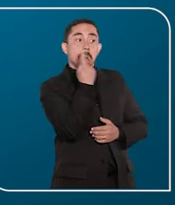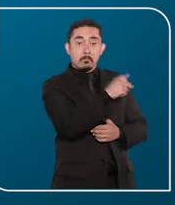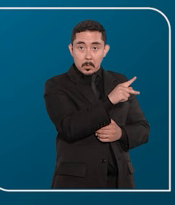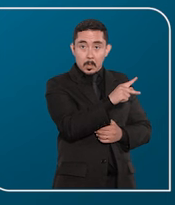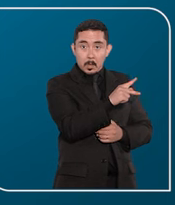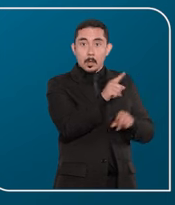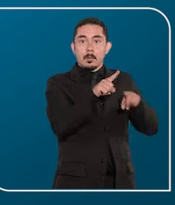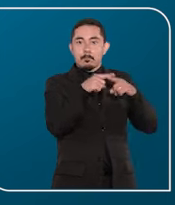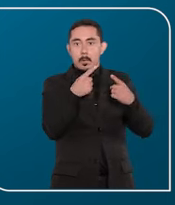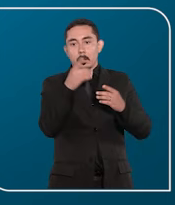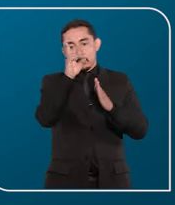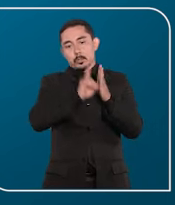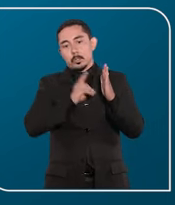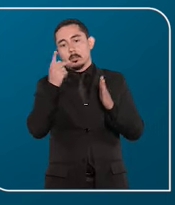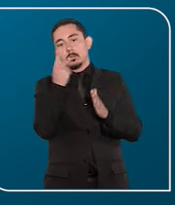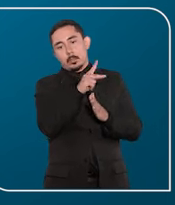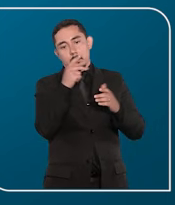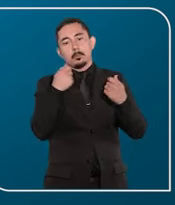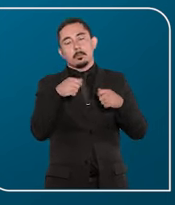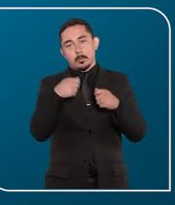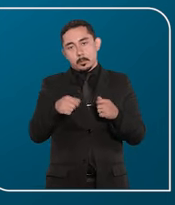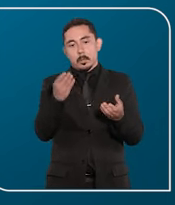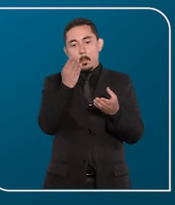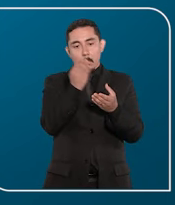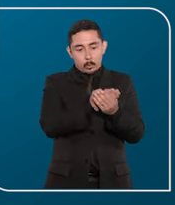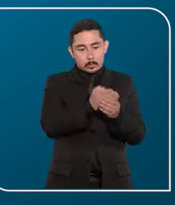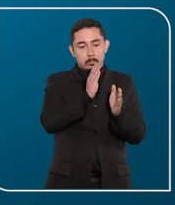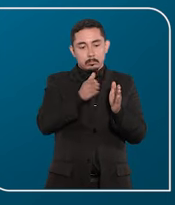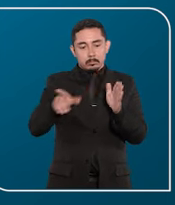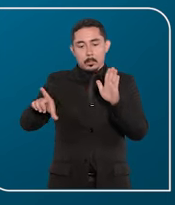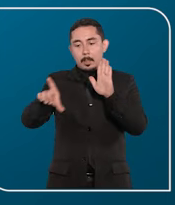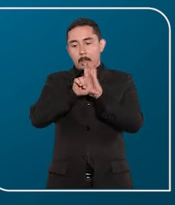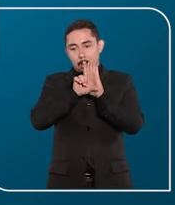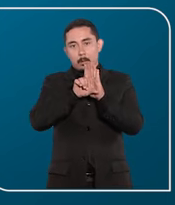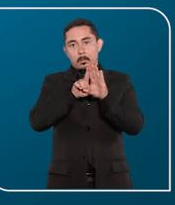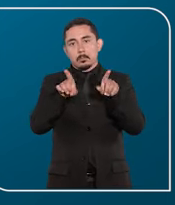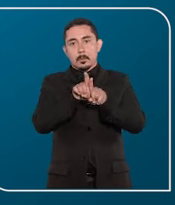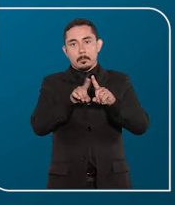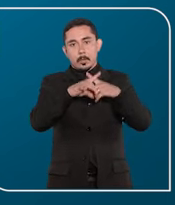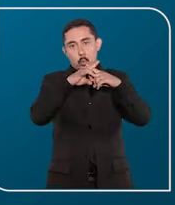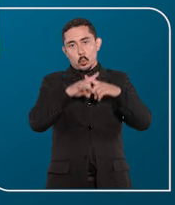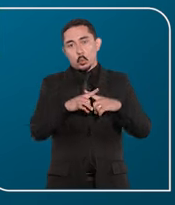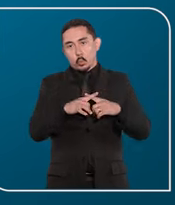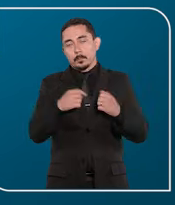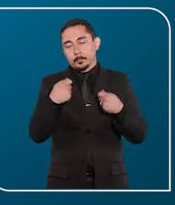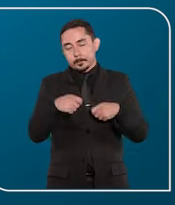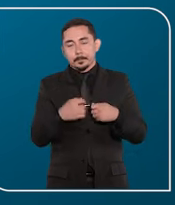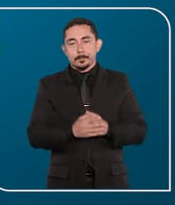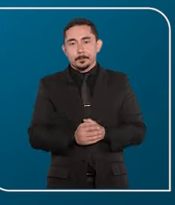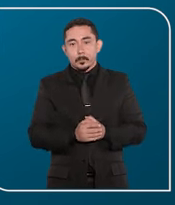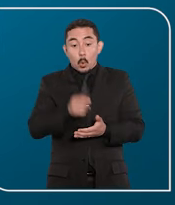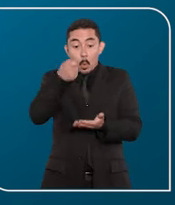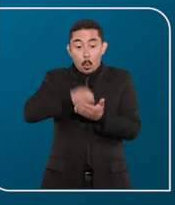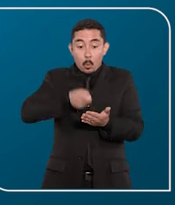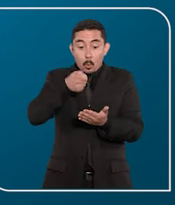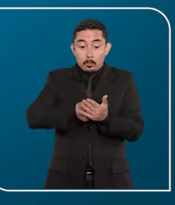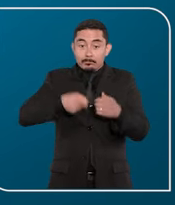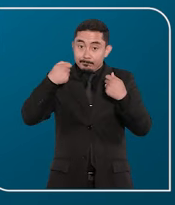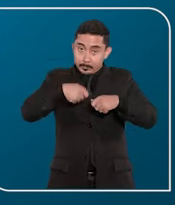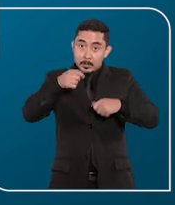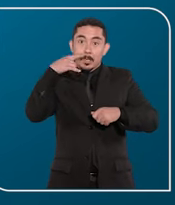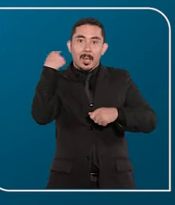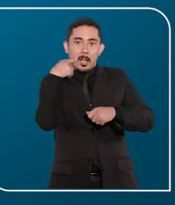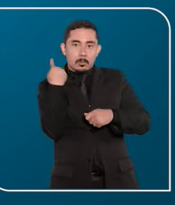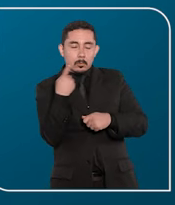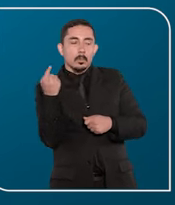direitos primordiais, que é o devido processo legal e o contraditório. Essa função, essa obrigação, essa presença do advogado